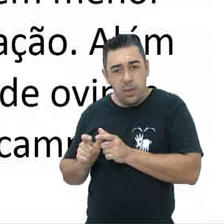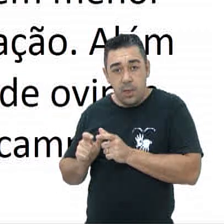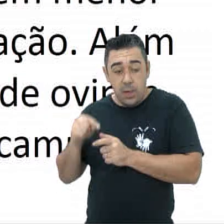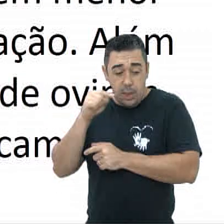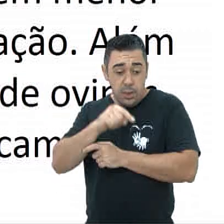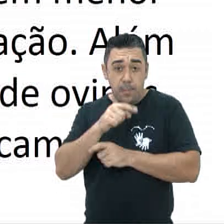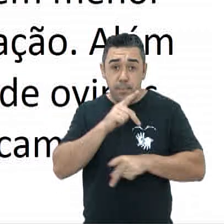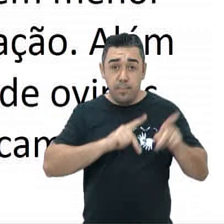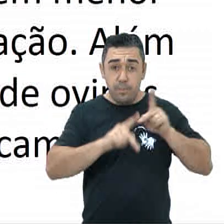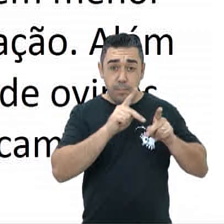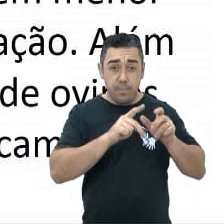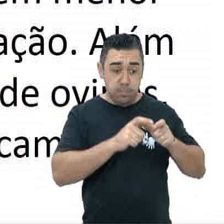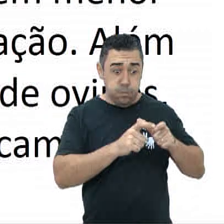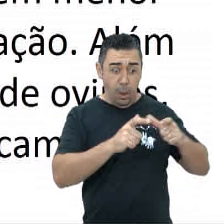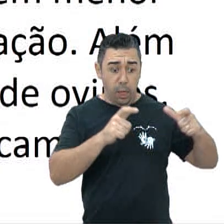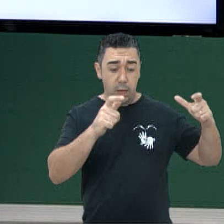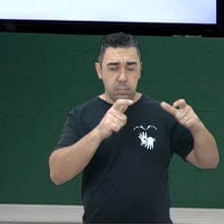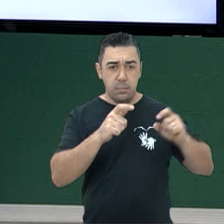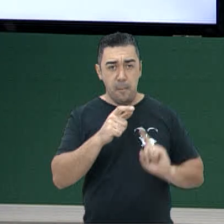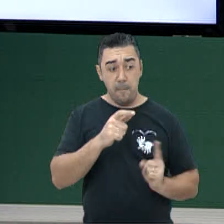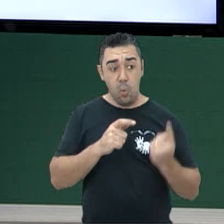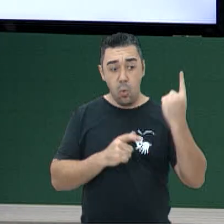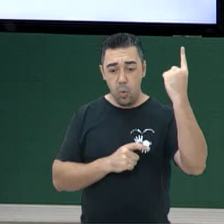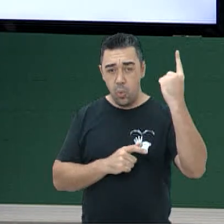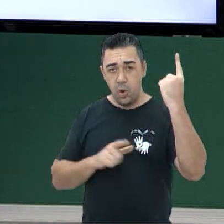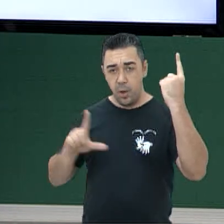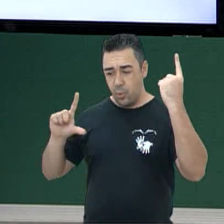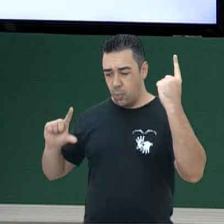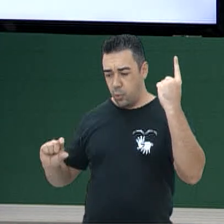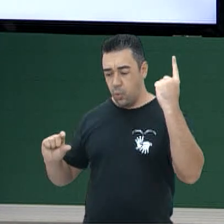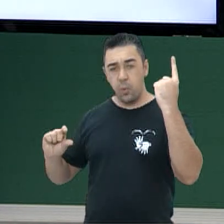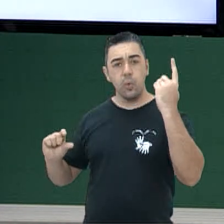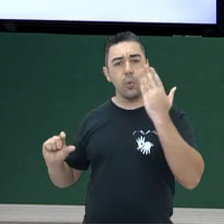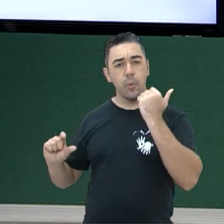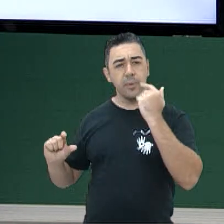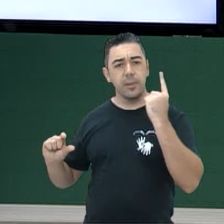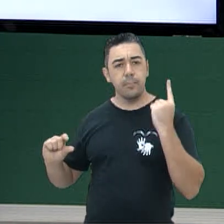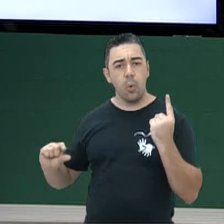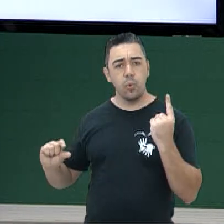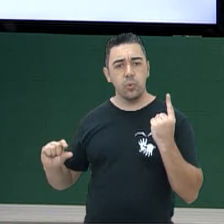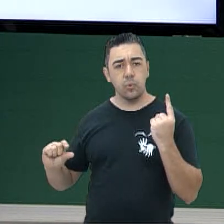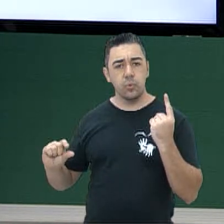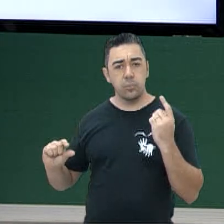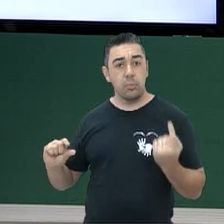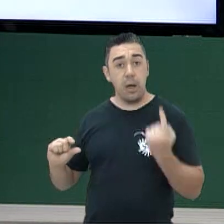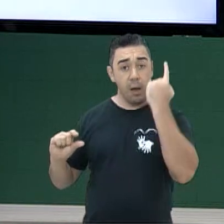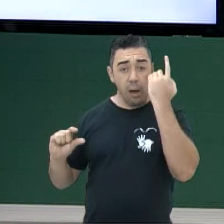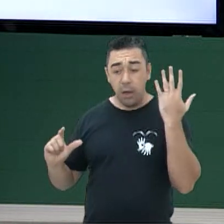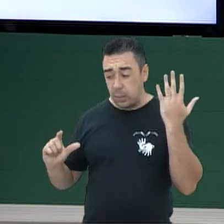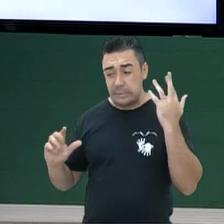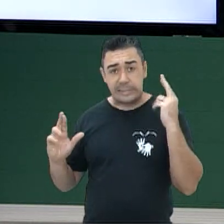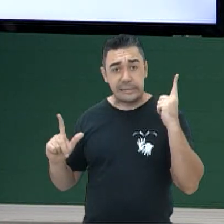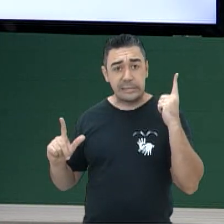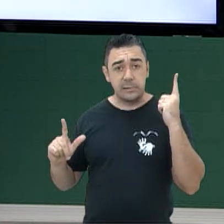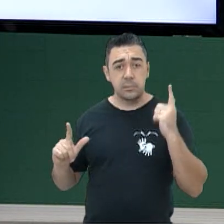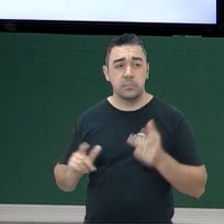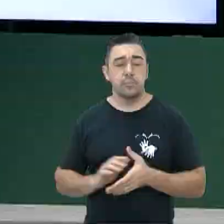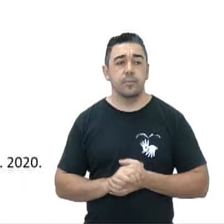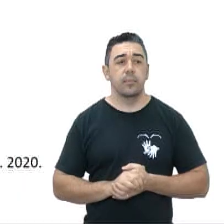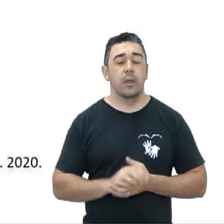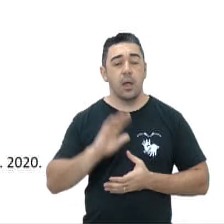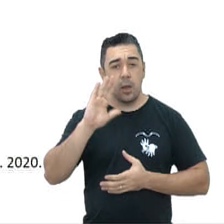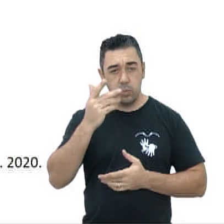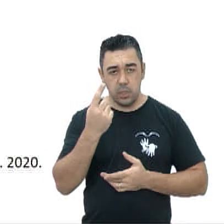população. Então a gente tem um pico populacional enorme e uma defasagem na produção de alimentos. Tá? A queda